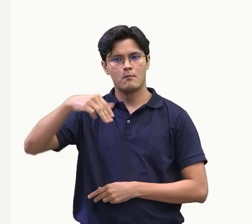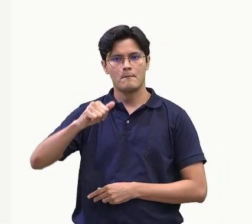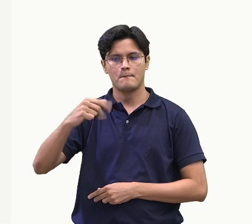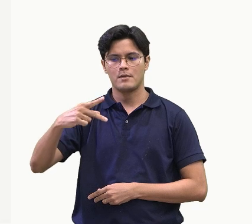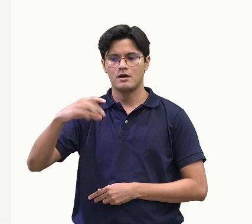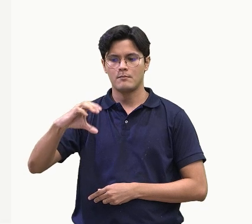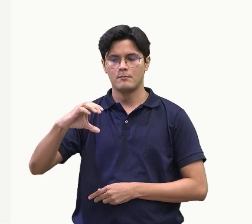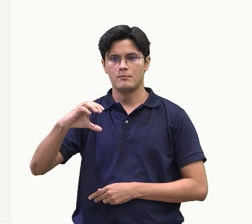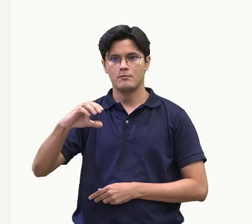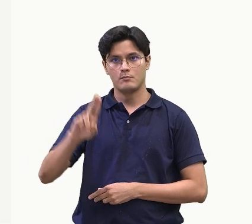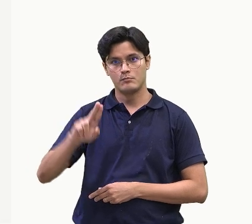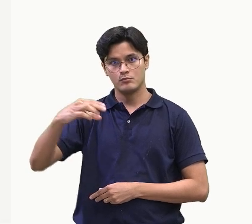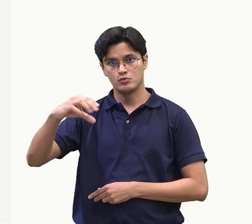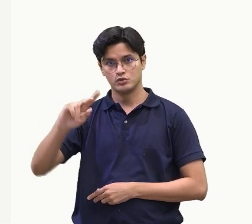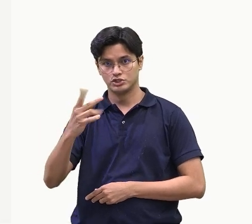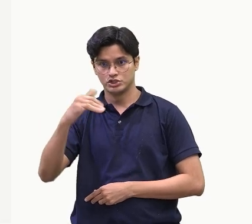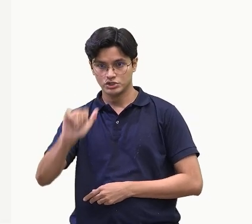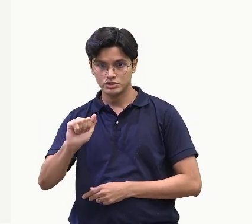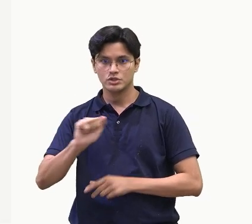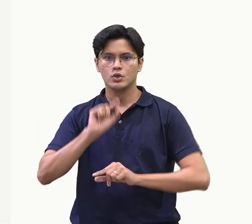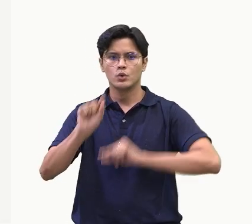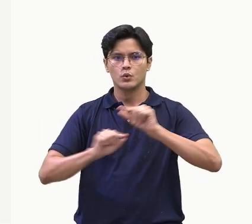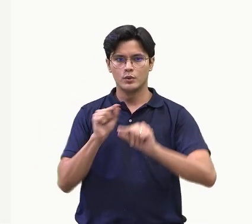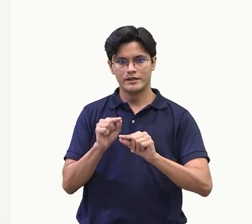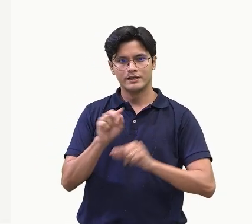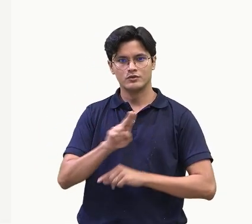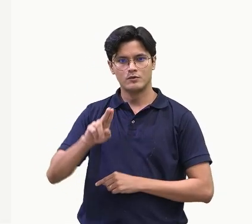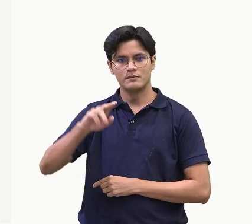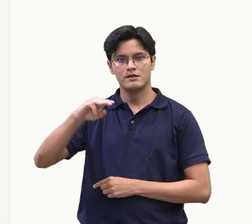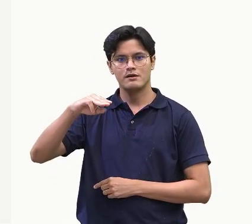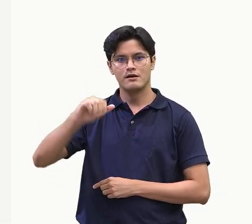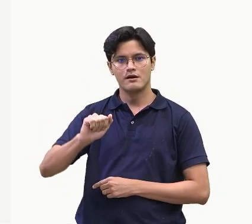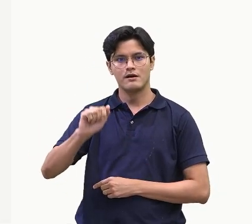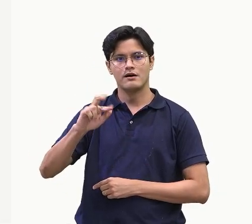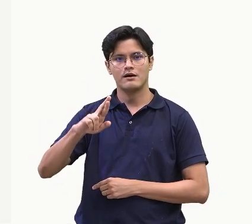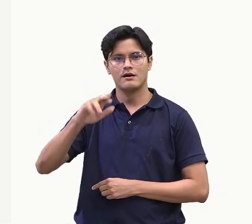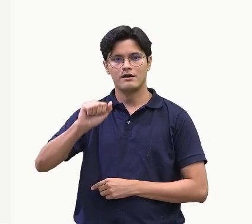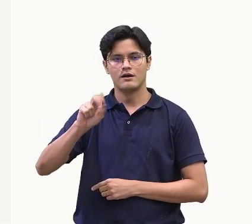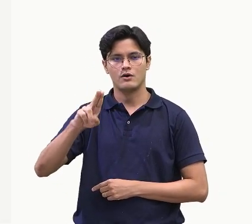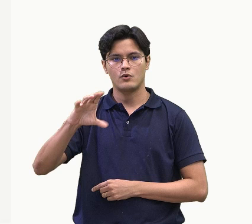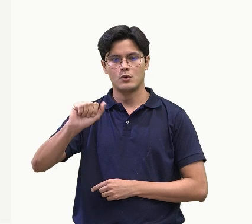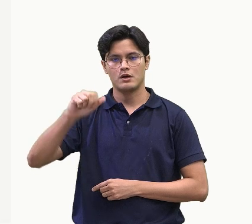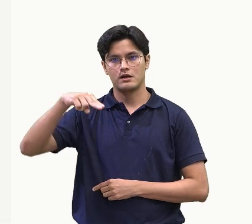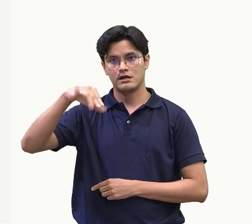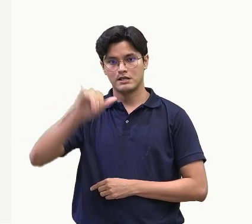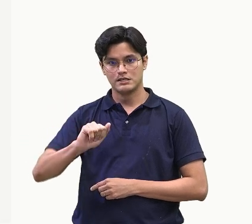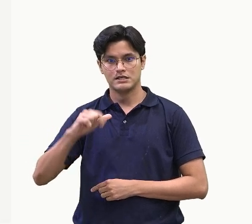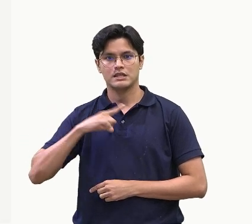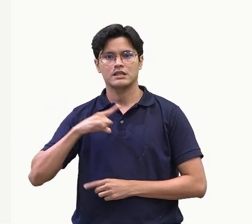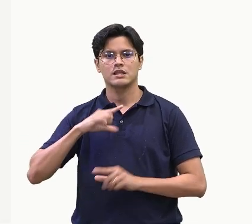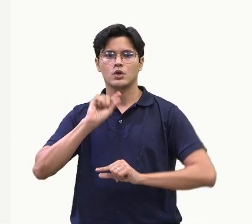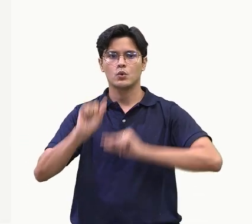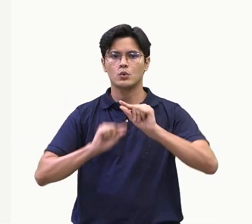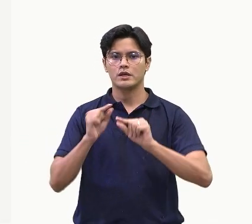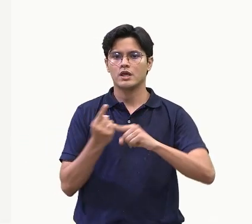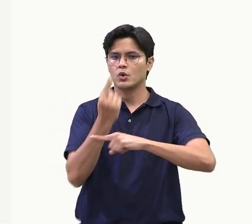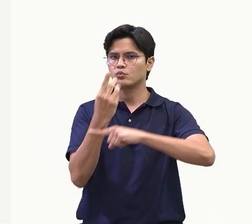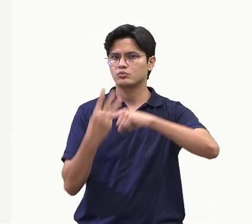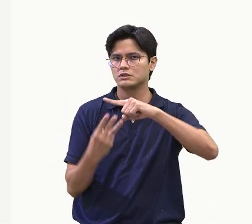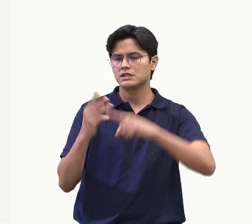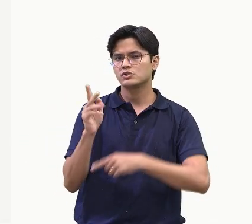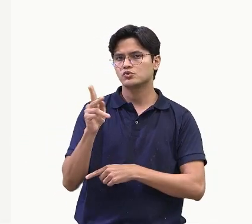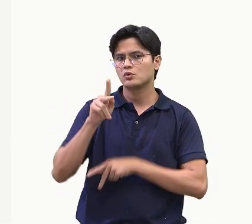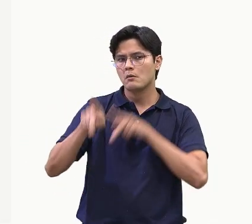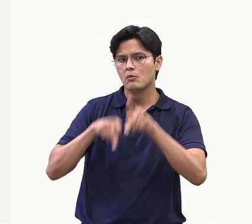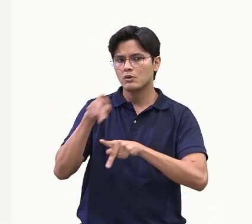Araucánia. Lá ainda dos 200 mil Mapuches, o que significa 1/3 da população, o que seria